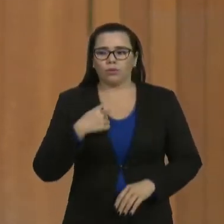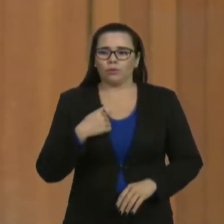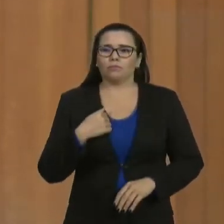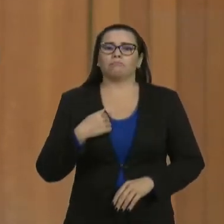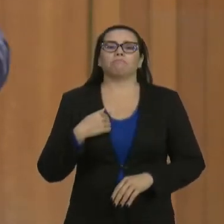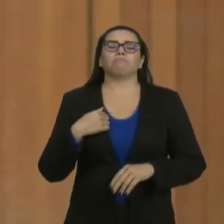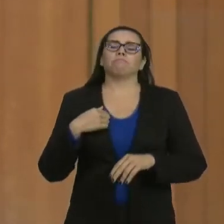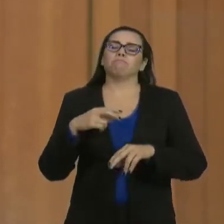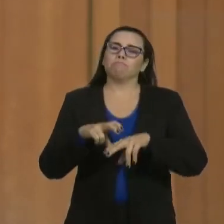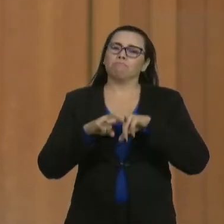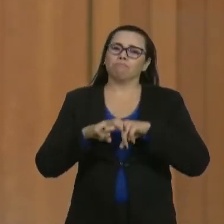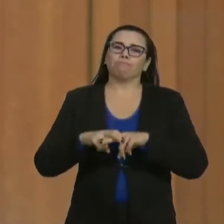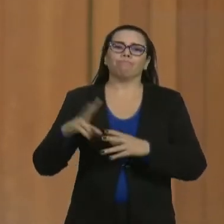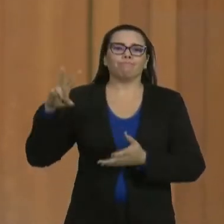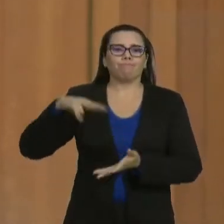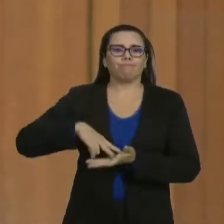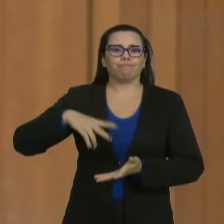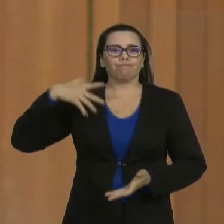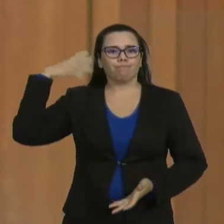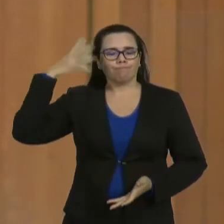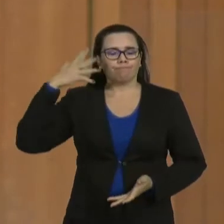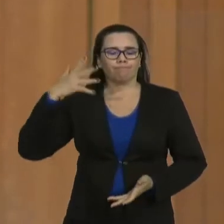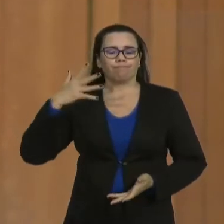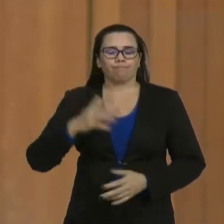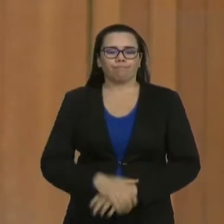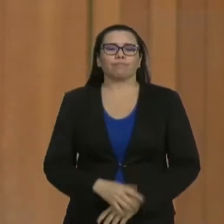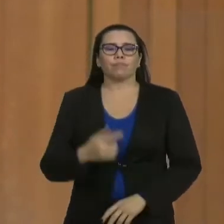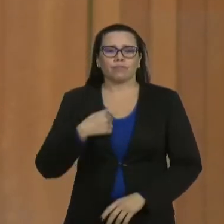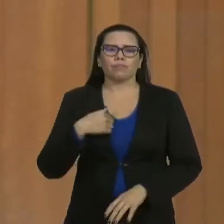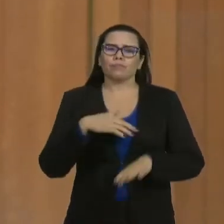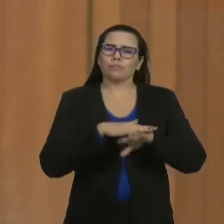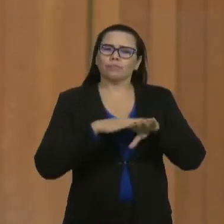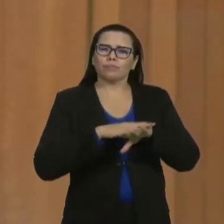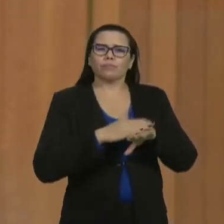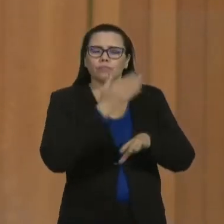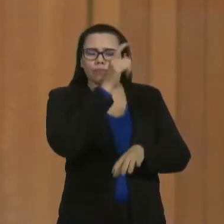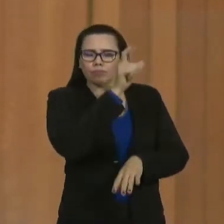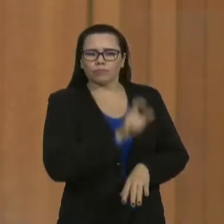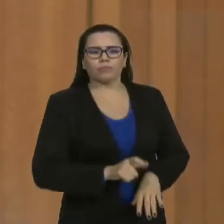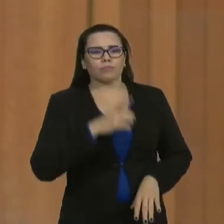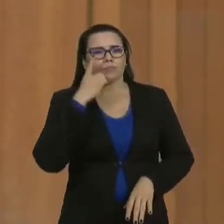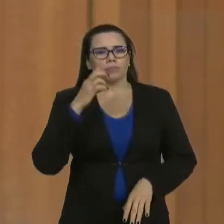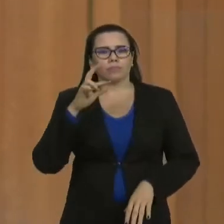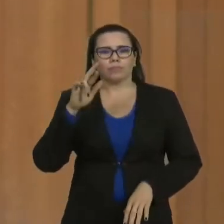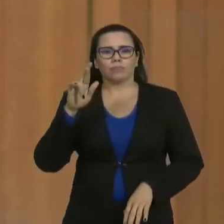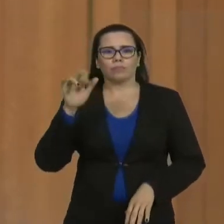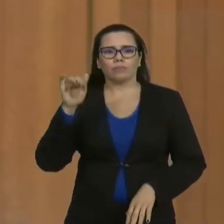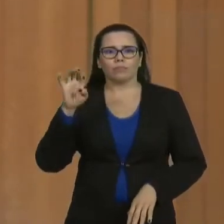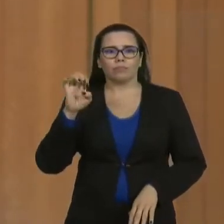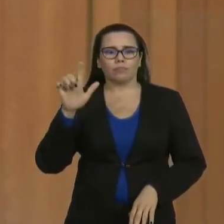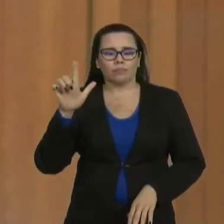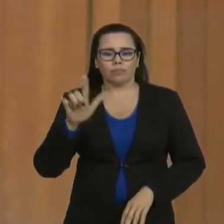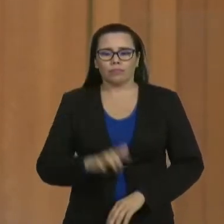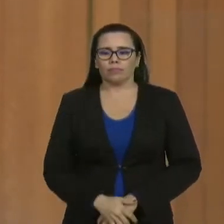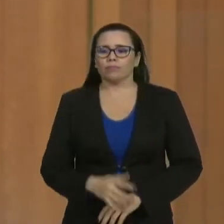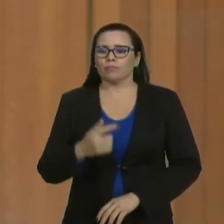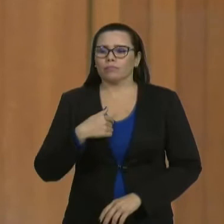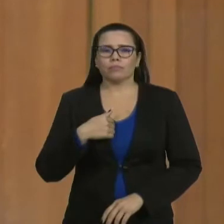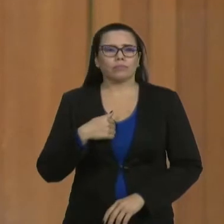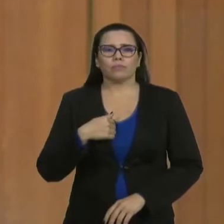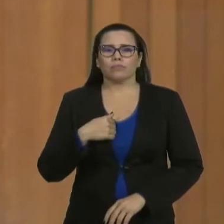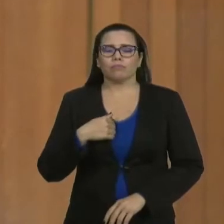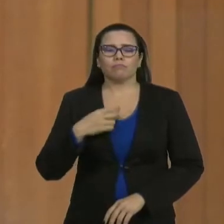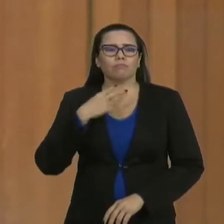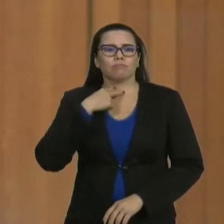e também ressaltei para o deputado Rafael Leitor que não poderia decidir deliberar pelos